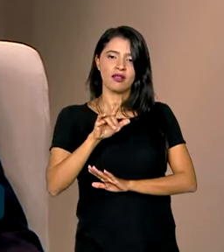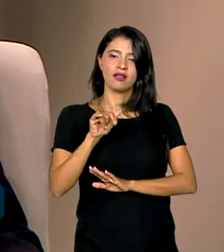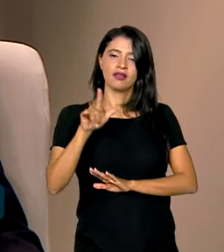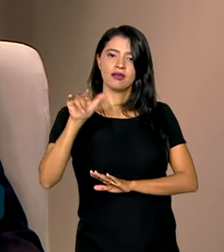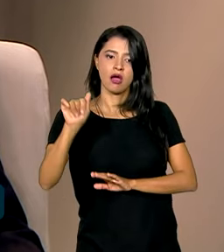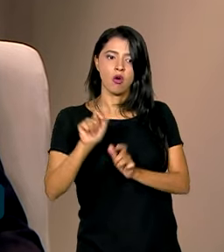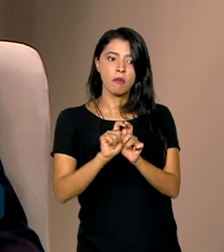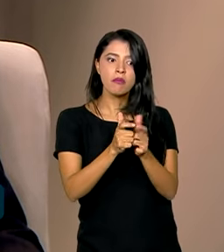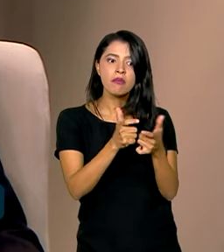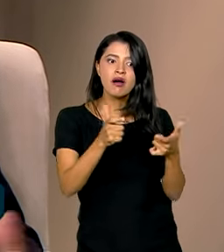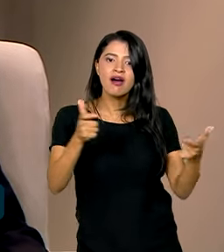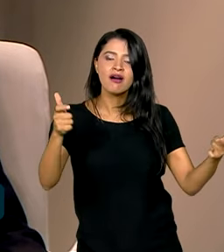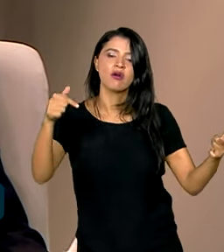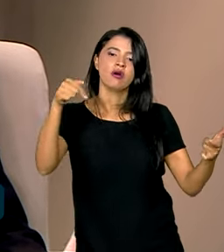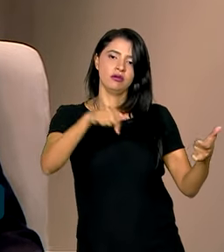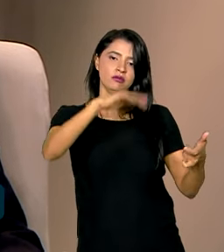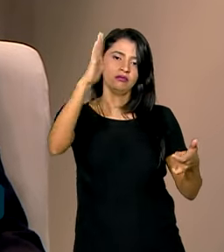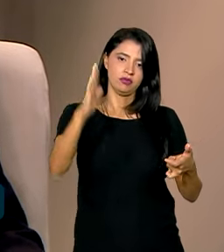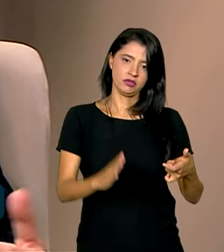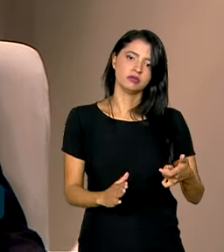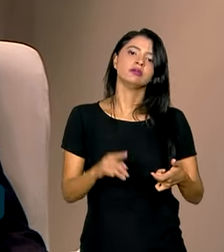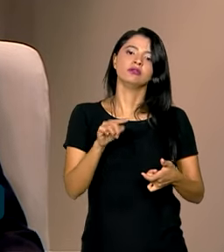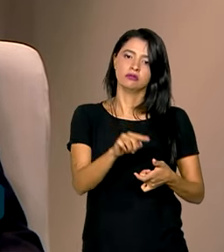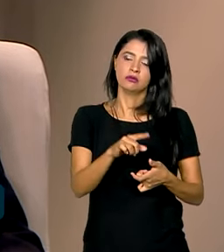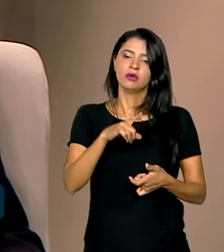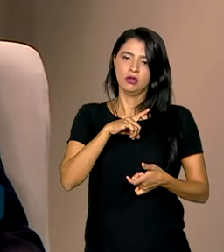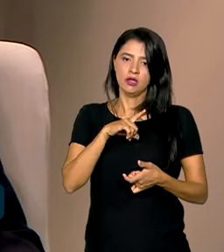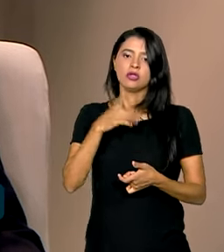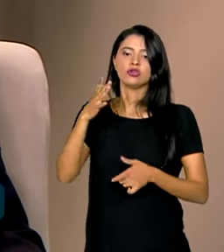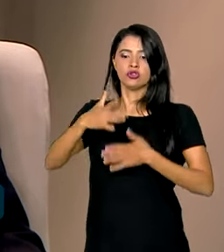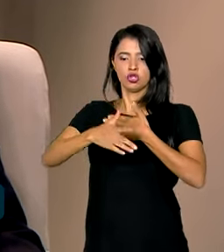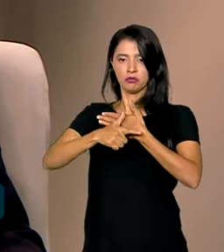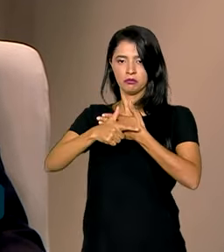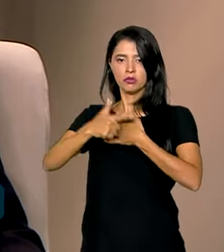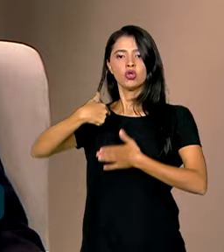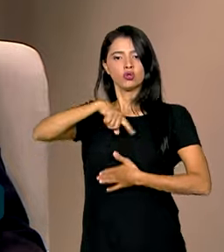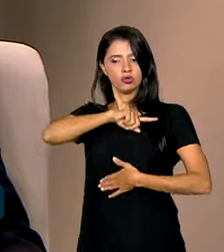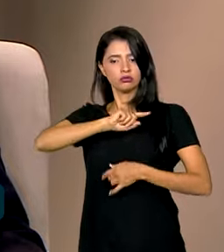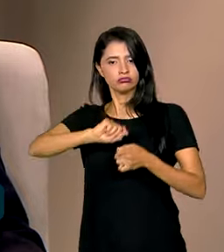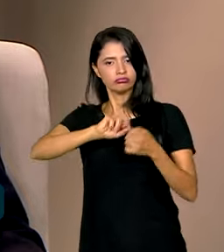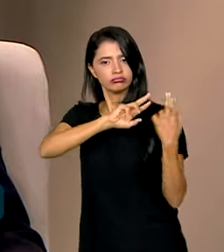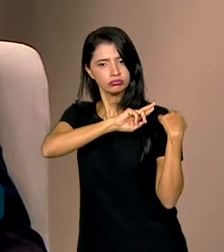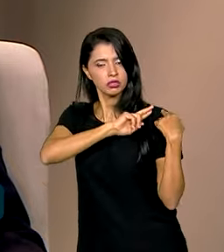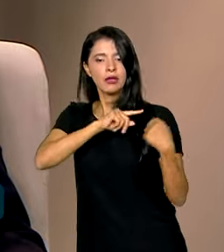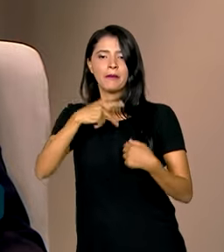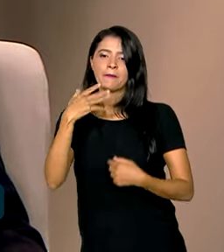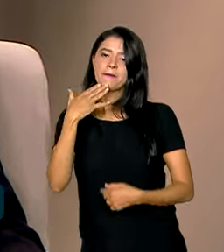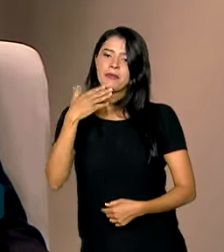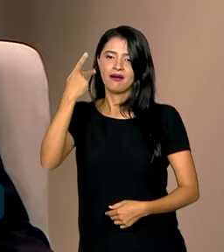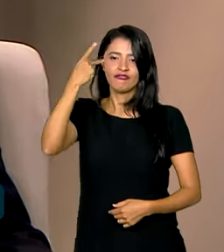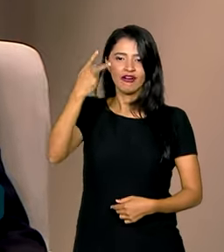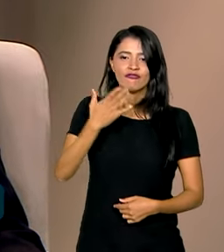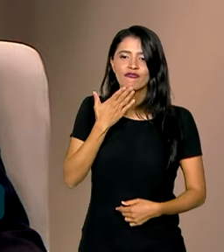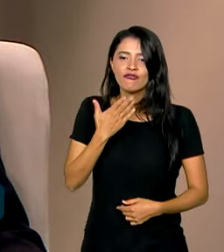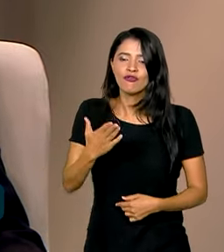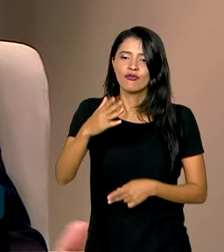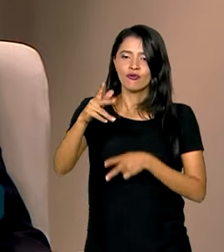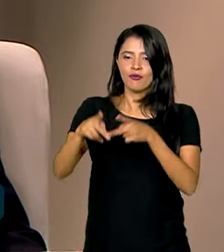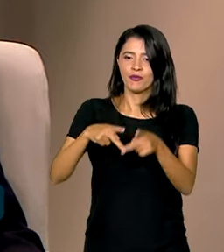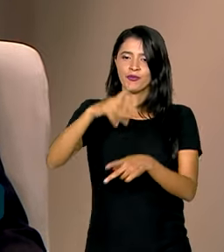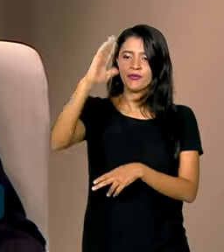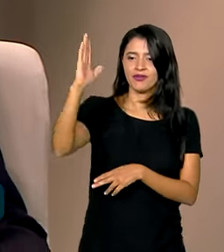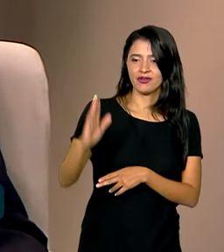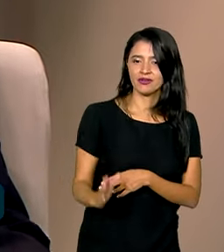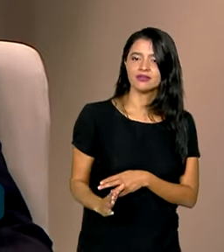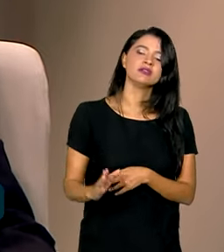território e há uma premência de que nós cumpramos o nosso papel para o Brasil, para os brasileiros e também como serviço